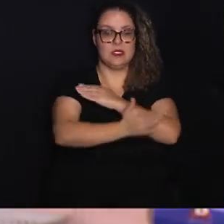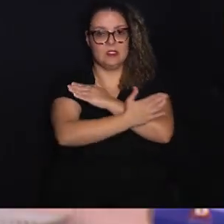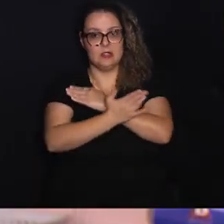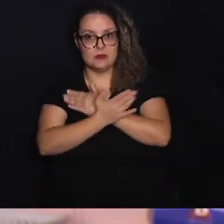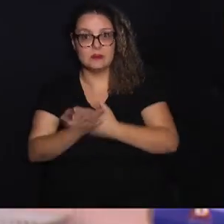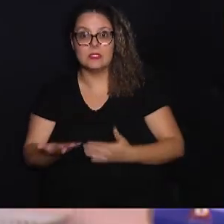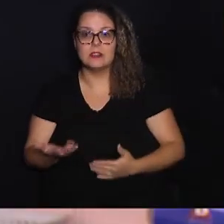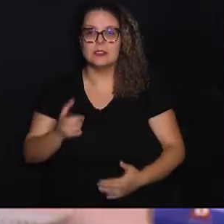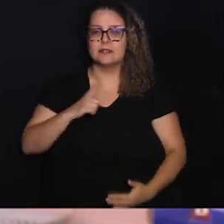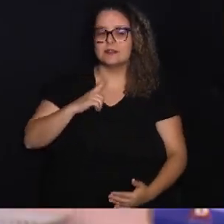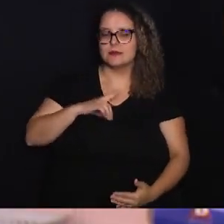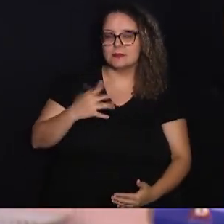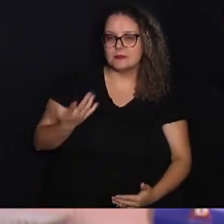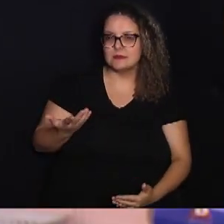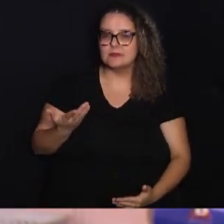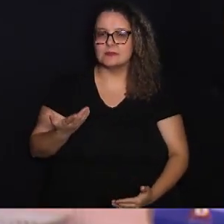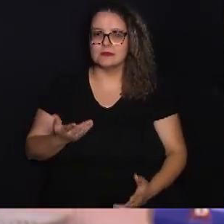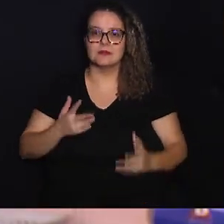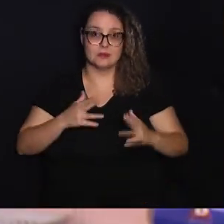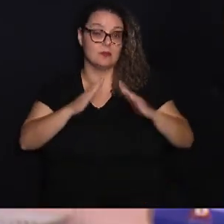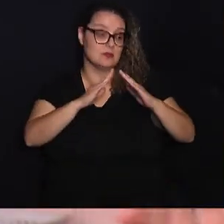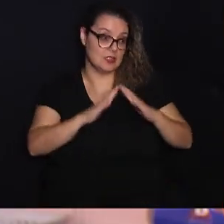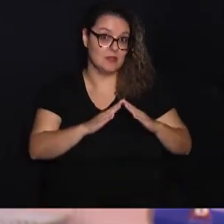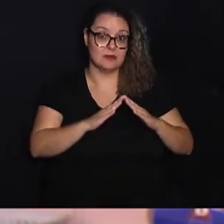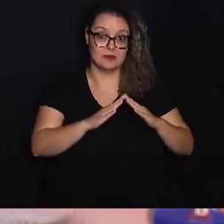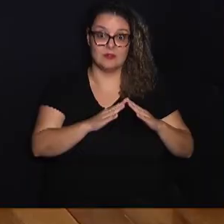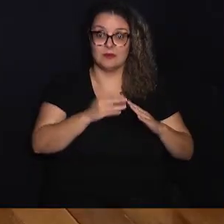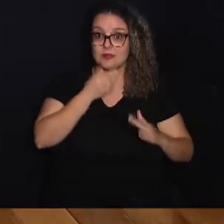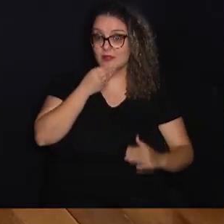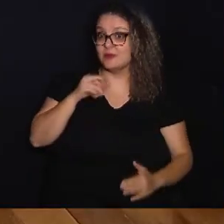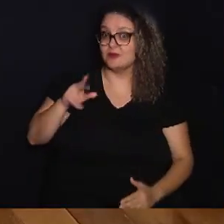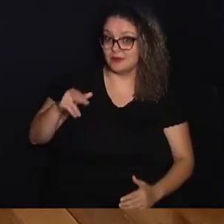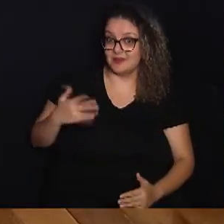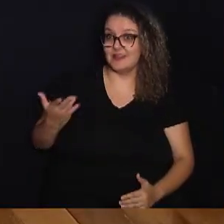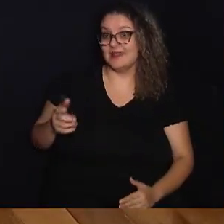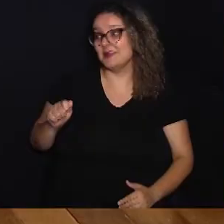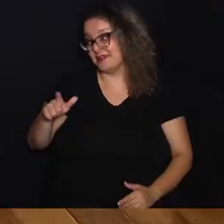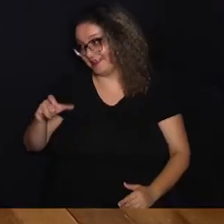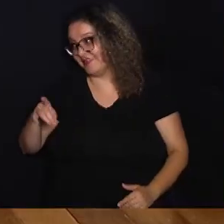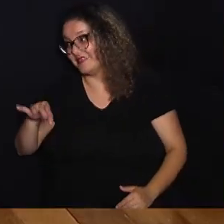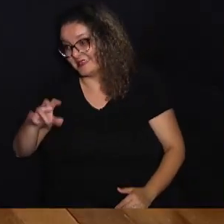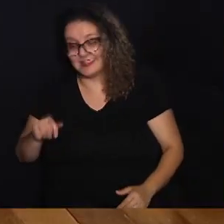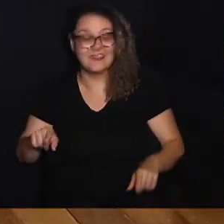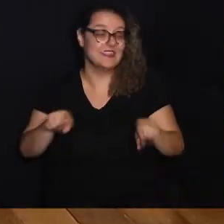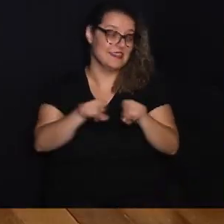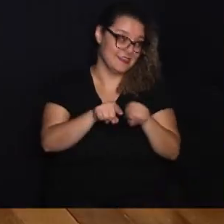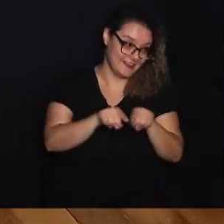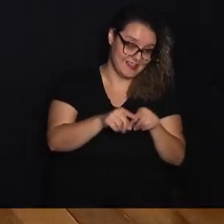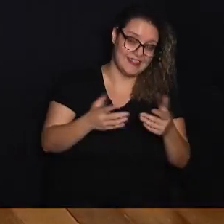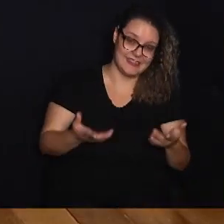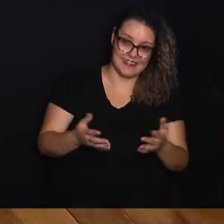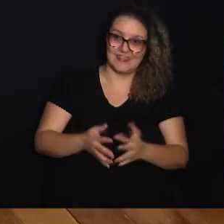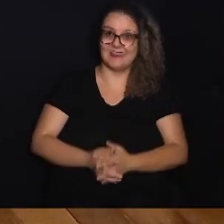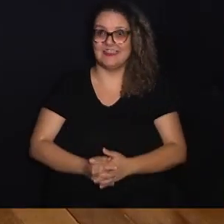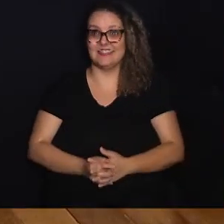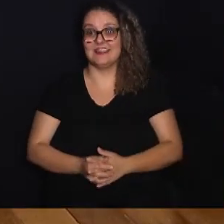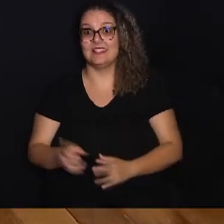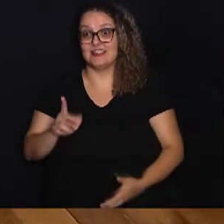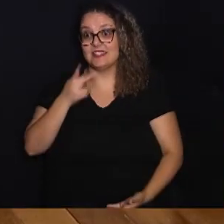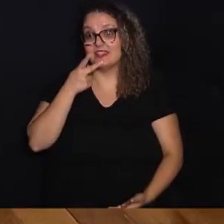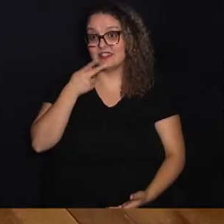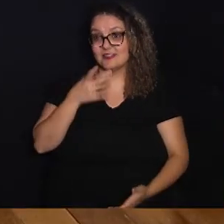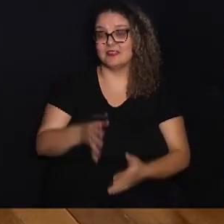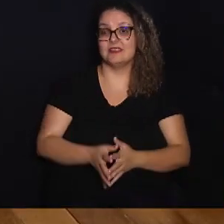Então, existe... Como numa casa. Como numa aldeia também. Como numa aldeia. Falando nisso, a gente não falou, né?